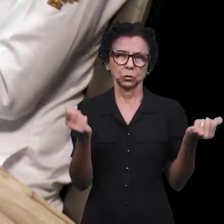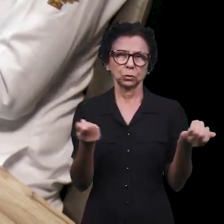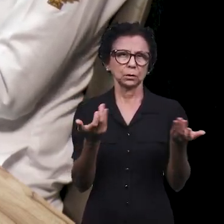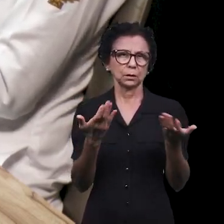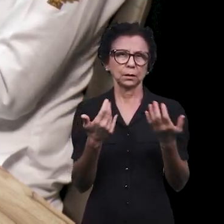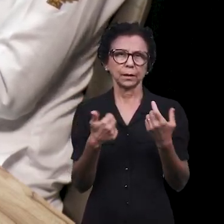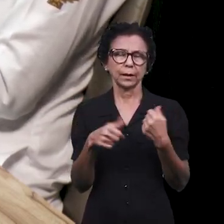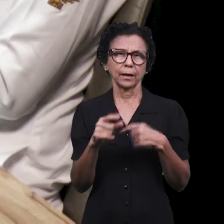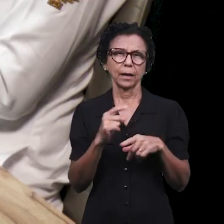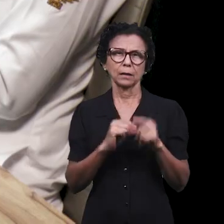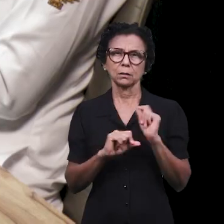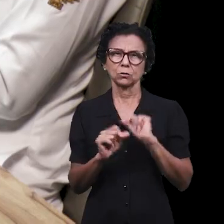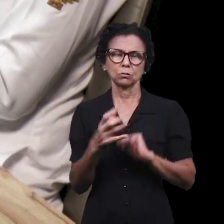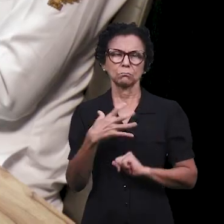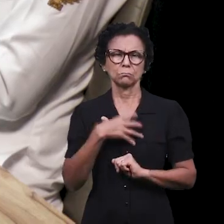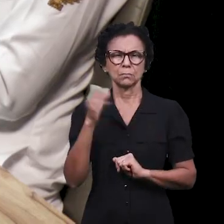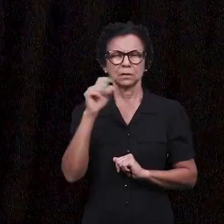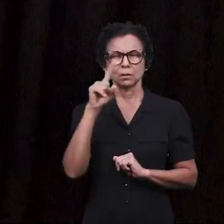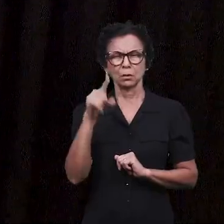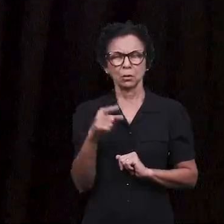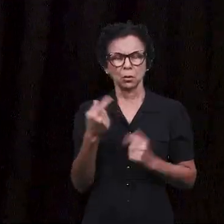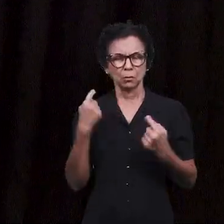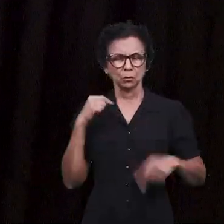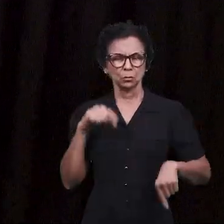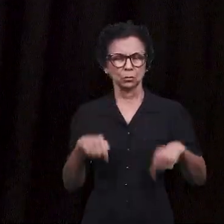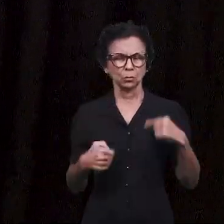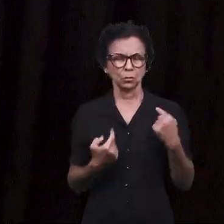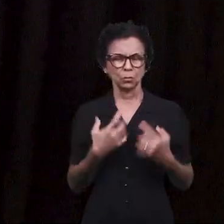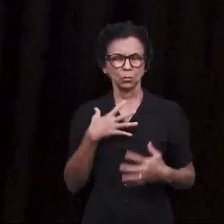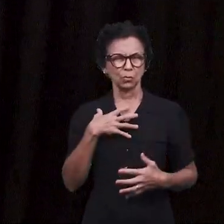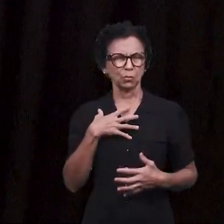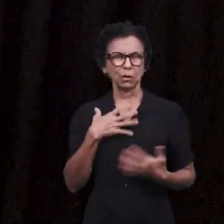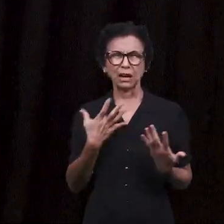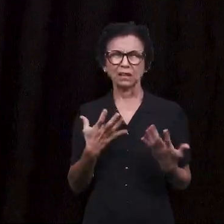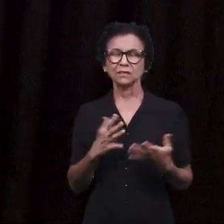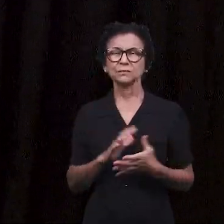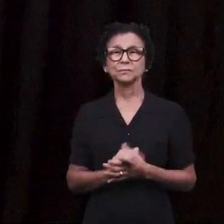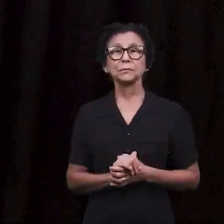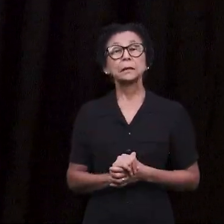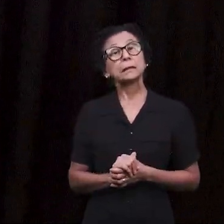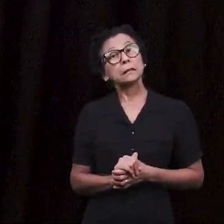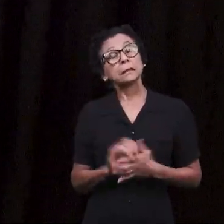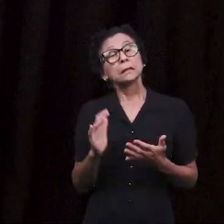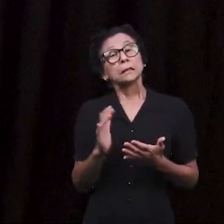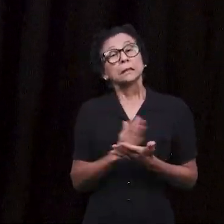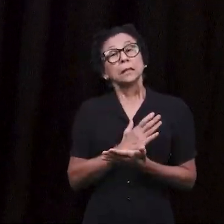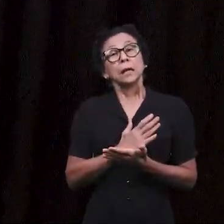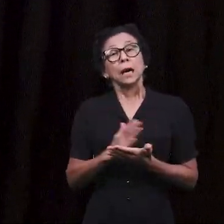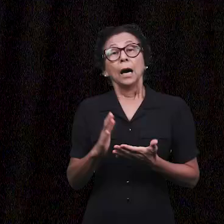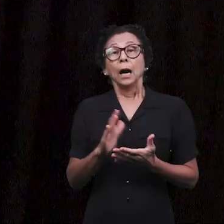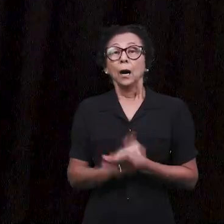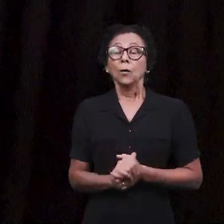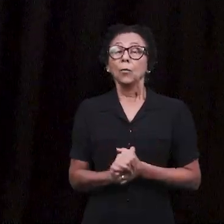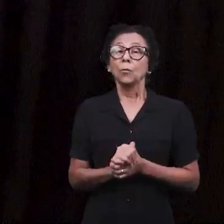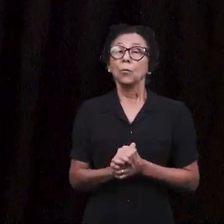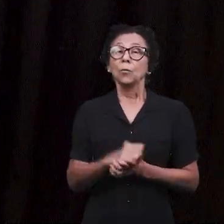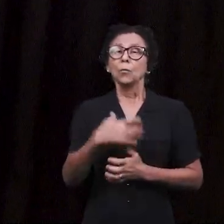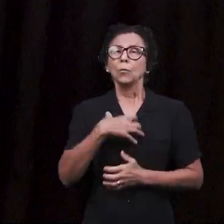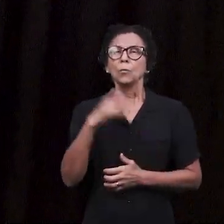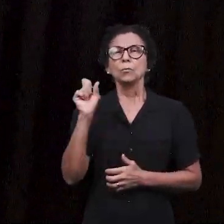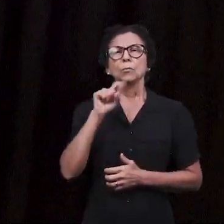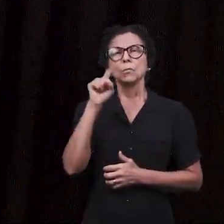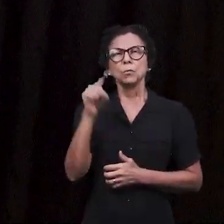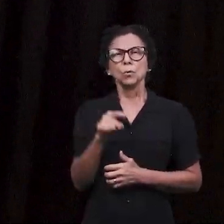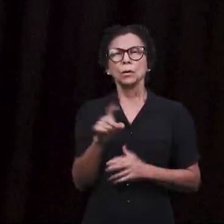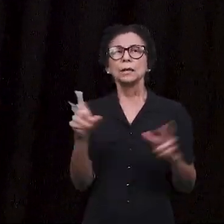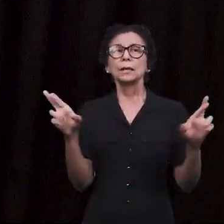de sintoma, de sensação que nós temos no dia a dia, porque existem alguns sintomas associados a essa dor de